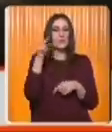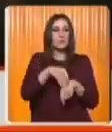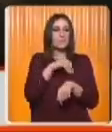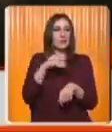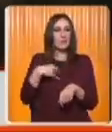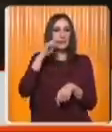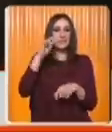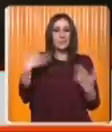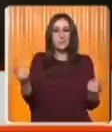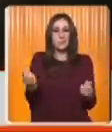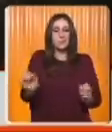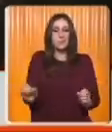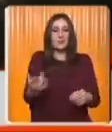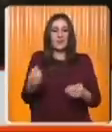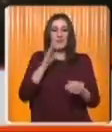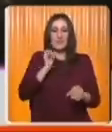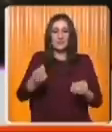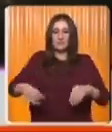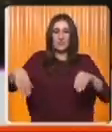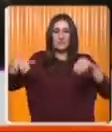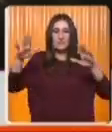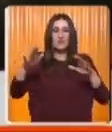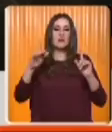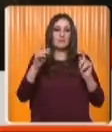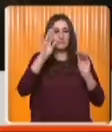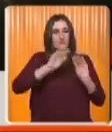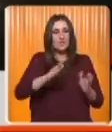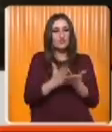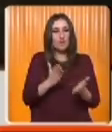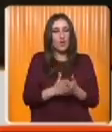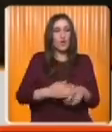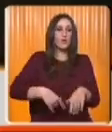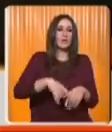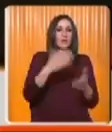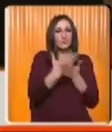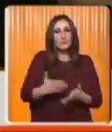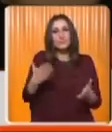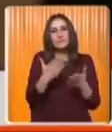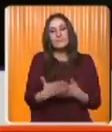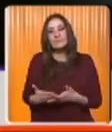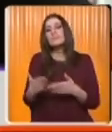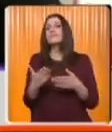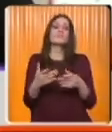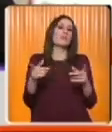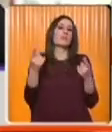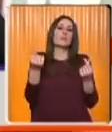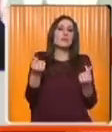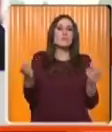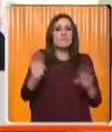dentista. Entretanto, com os filhos a crescer, a terem de ser educados, a andar na escola, a estudar, não há mais